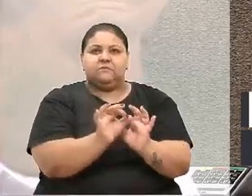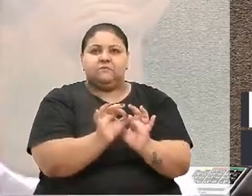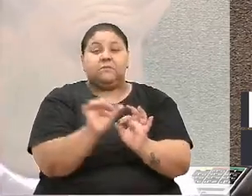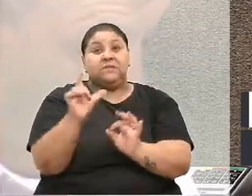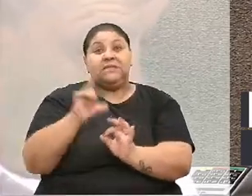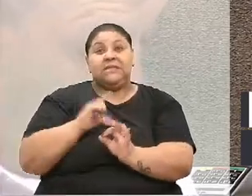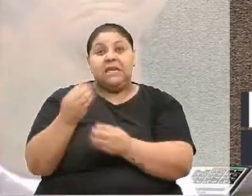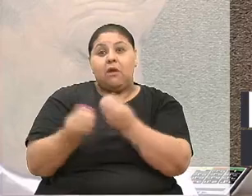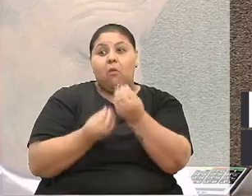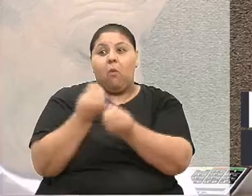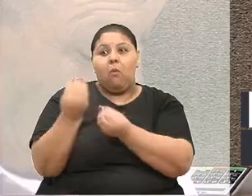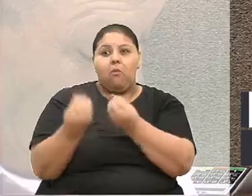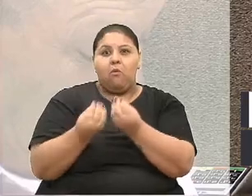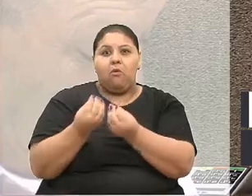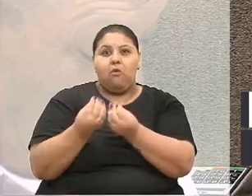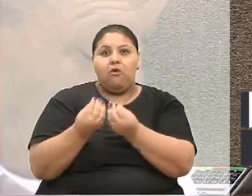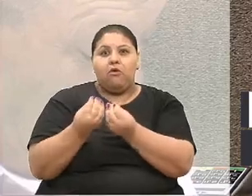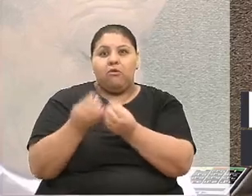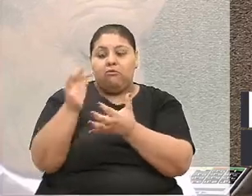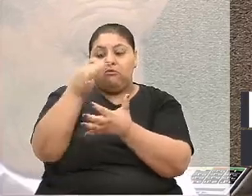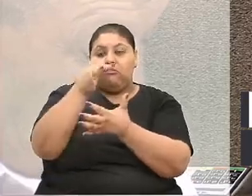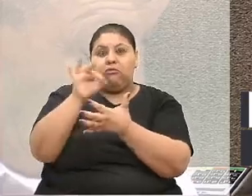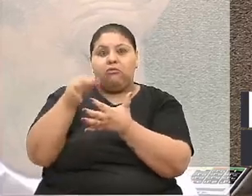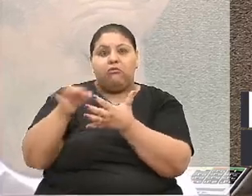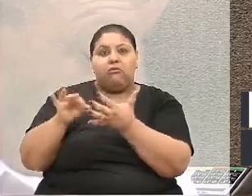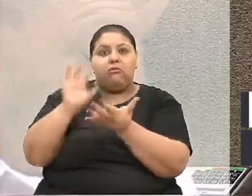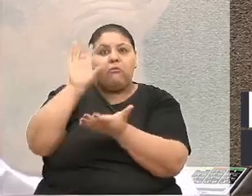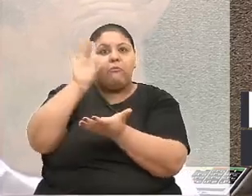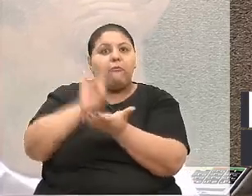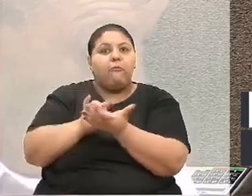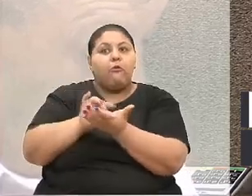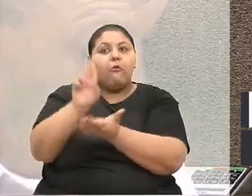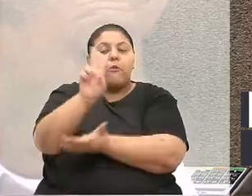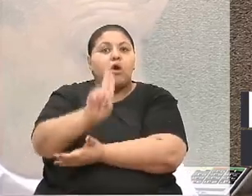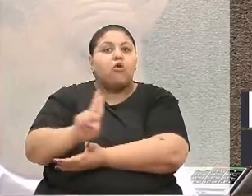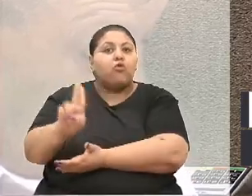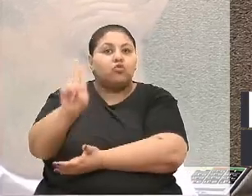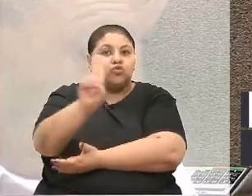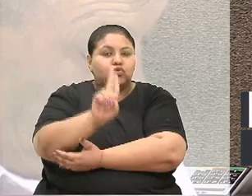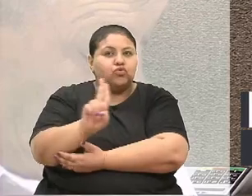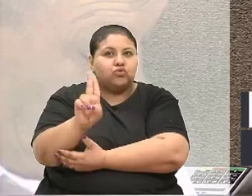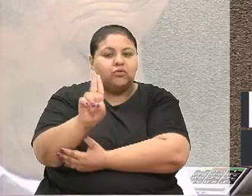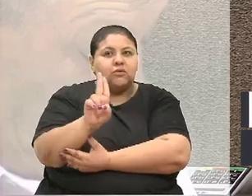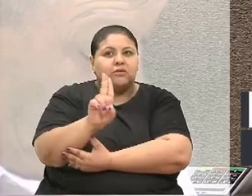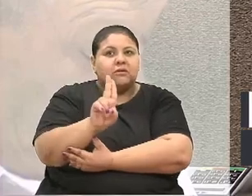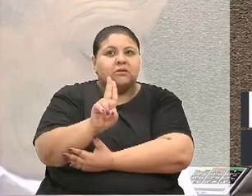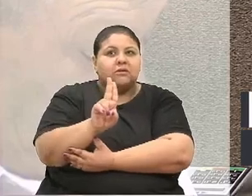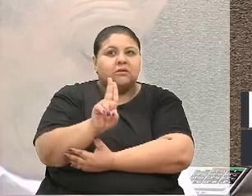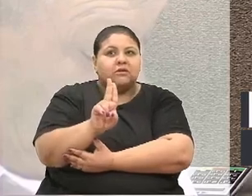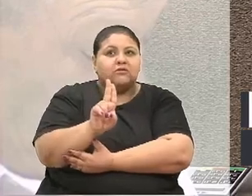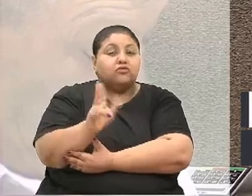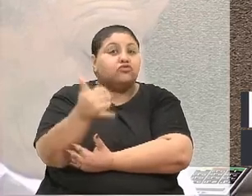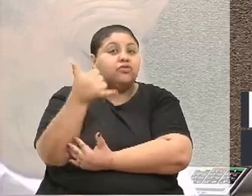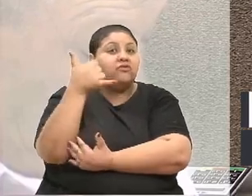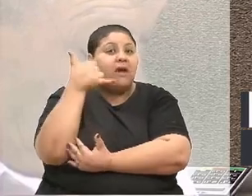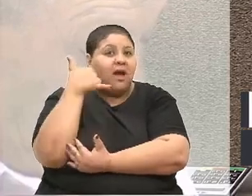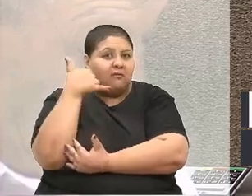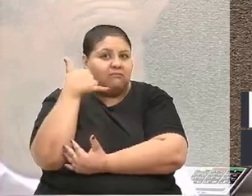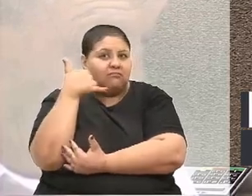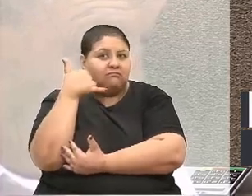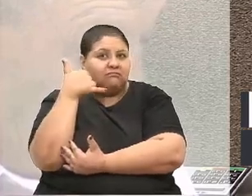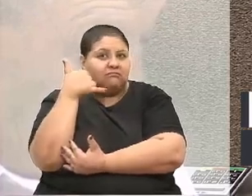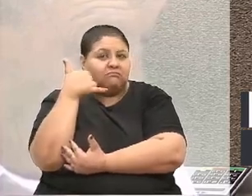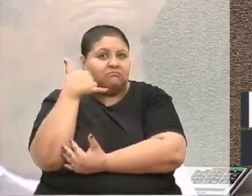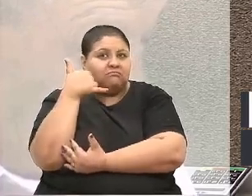teria como ter um critério estabelecido para o uso realmente do dispositivo do celular